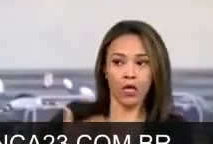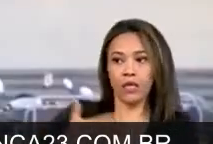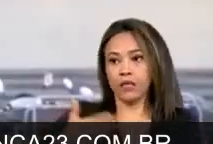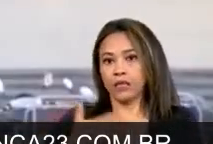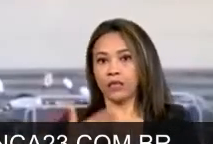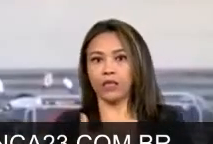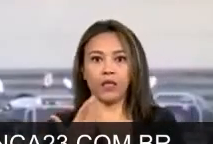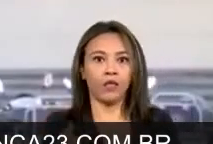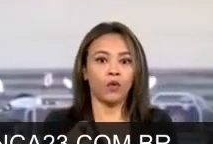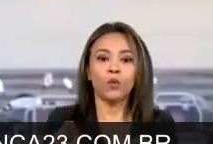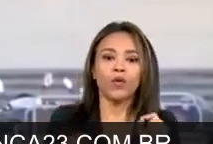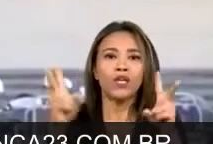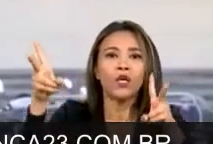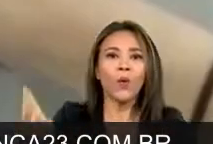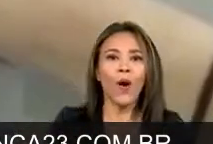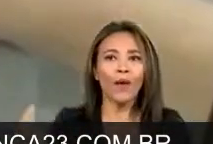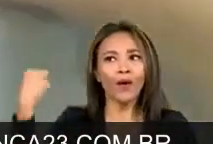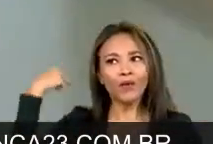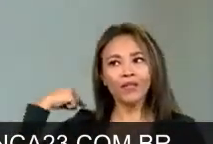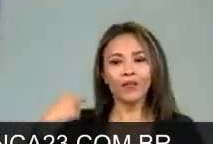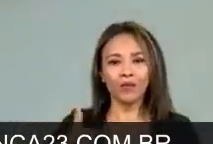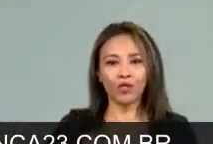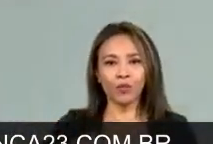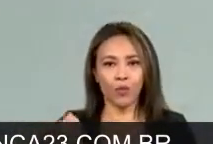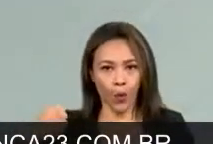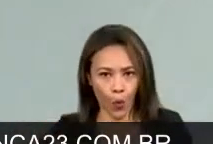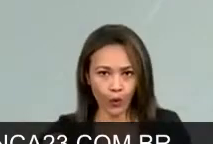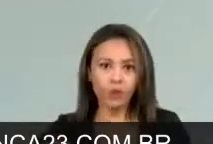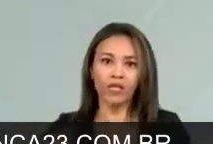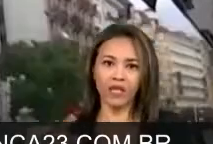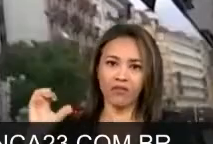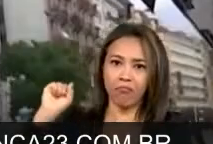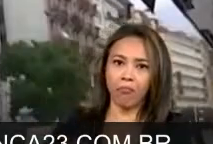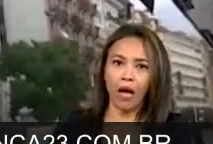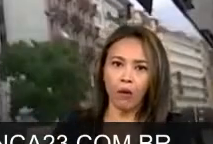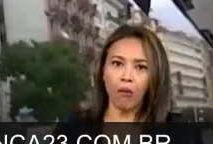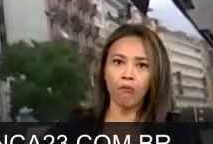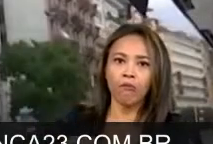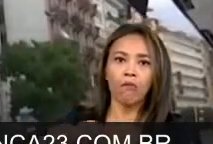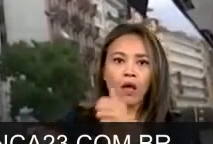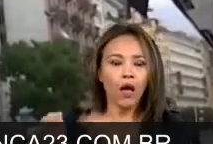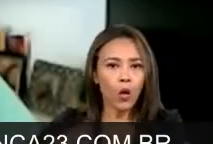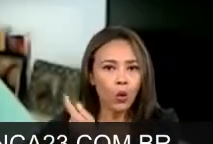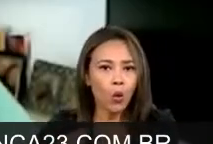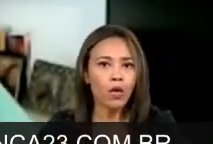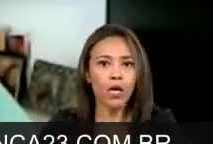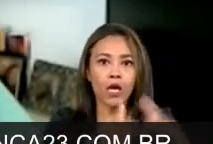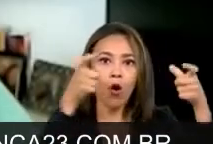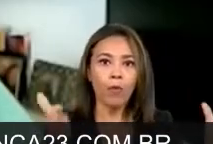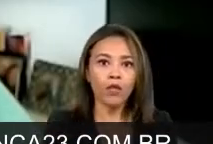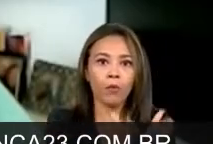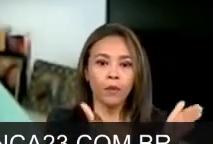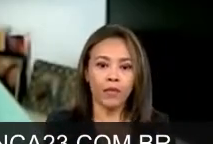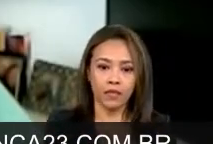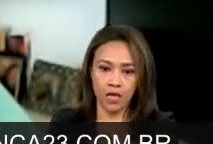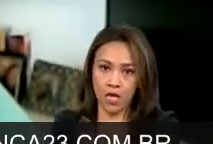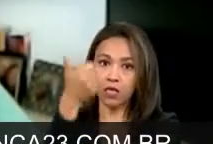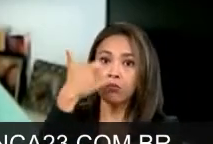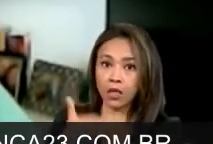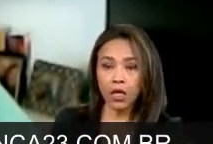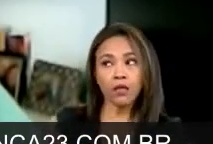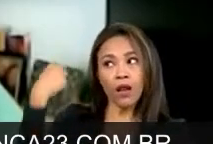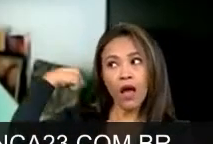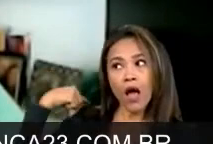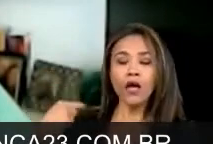econômica global como a de 2008, que gerou estagnação econômica e aumento da pobreza. Lá em 2008, a gente viu